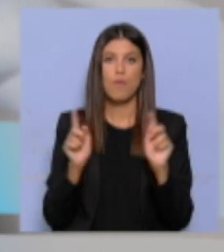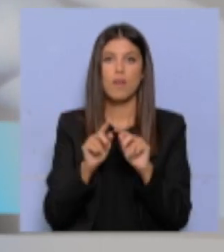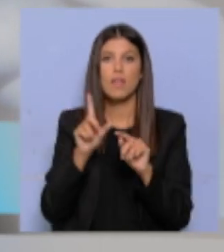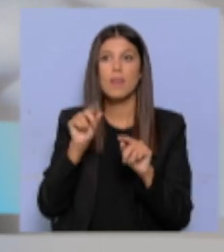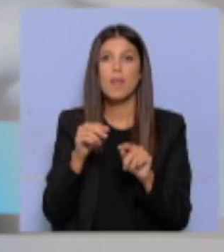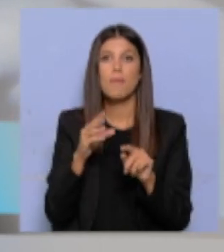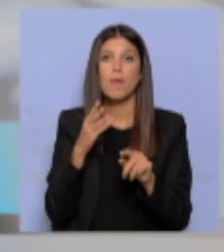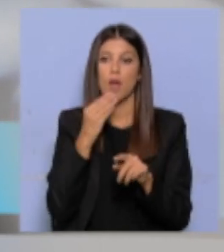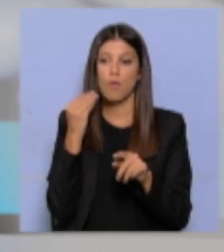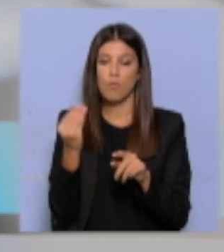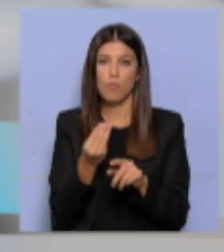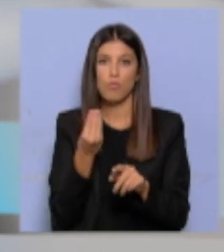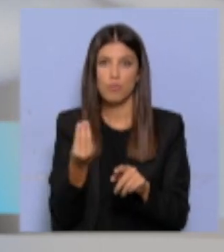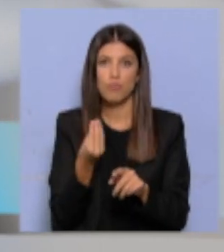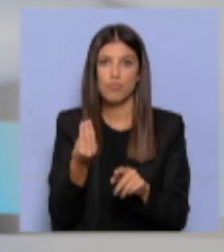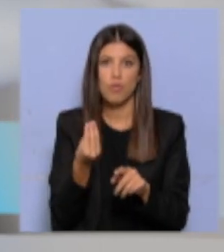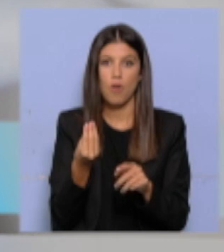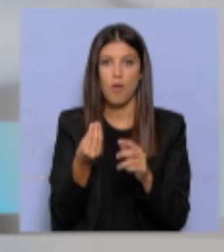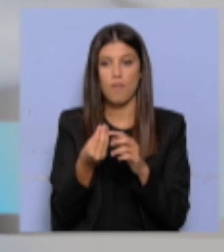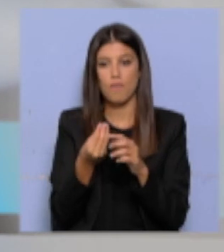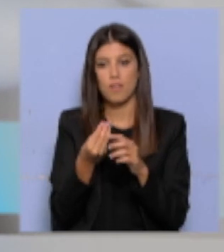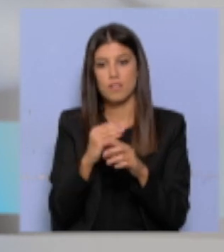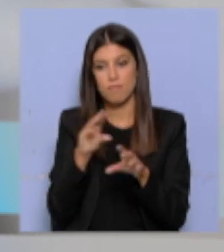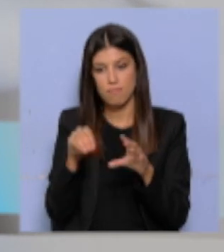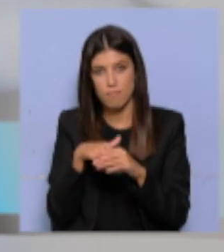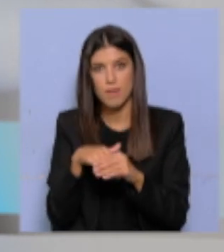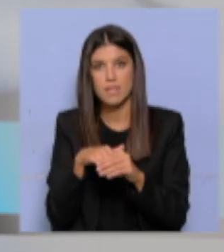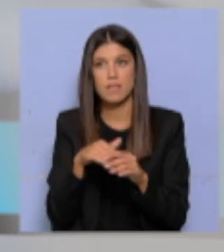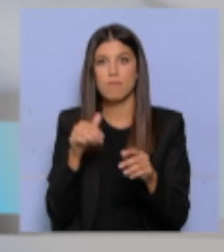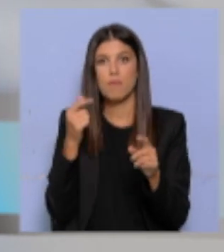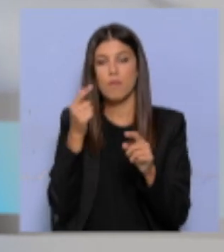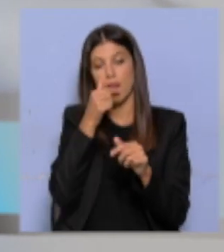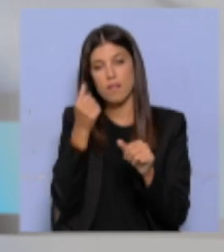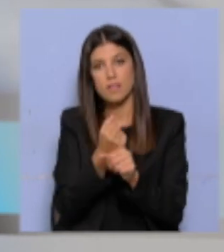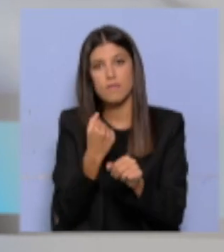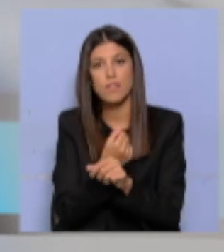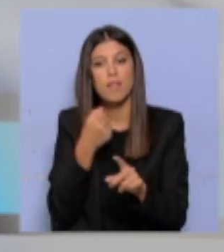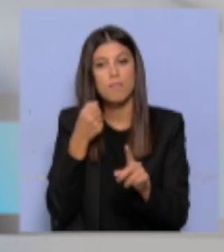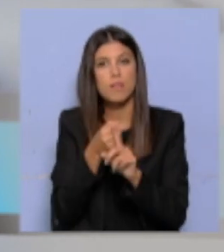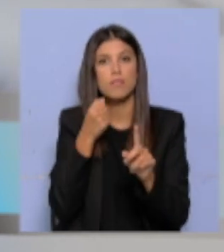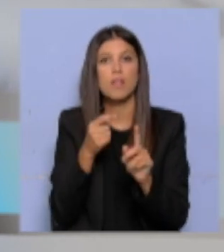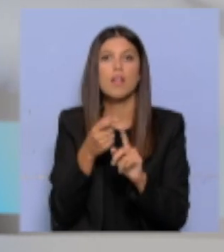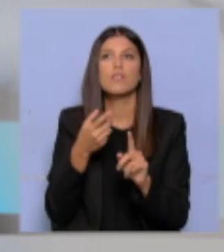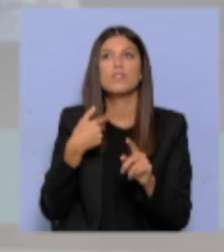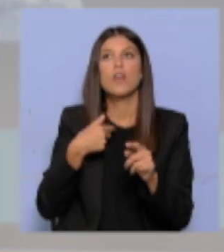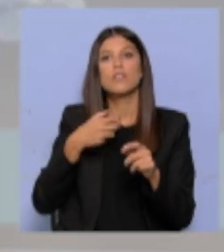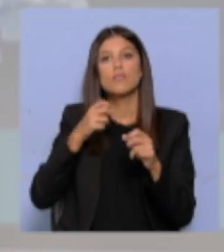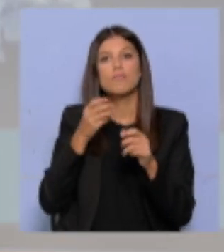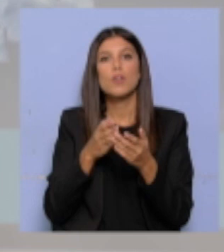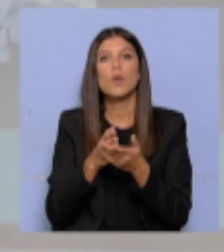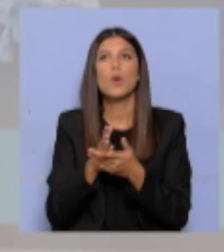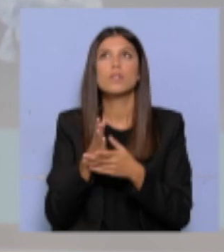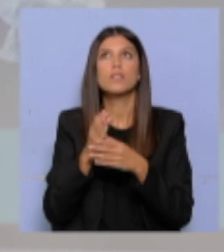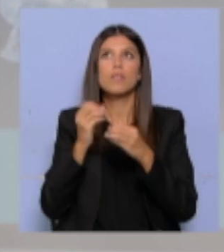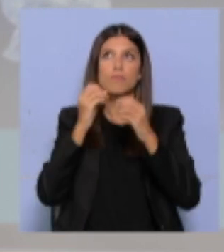jovem da atividade missionária. Ainda temos aquela imagem do missionário que está em lugares